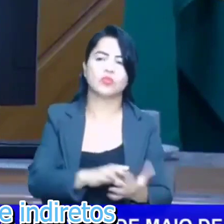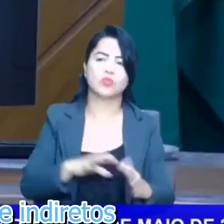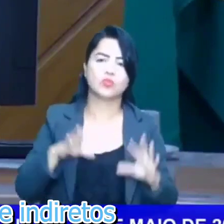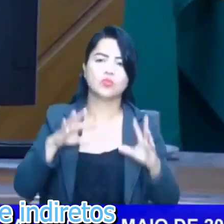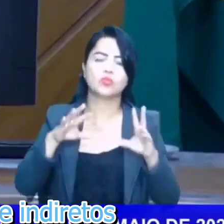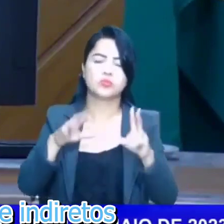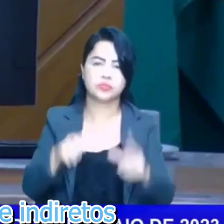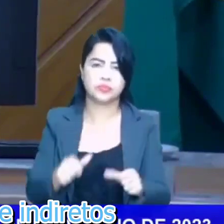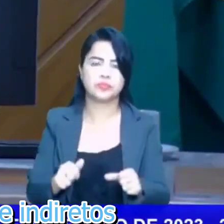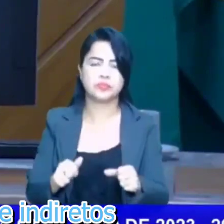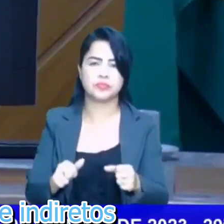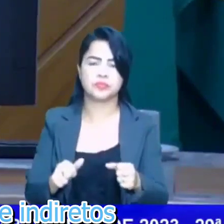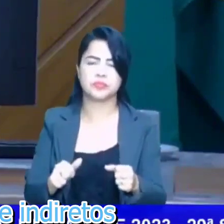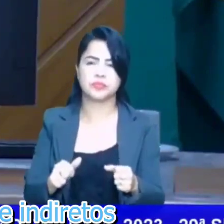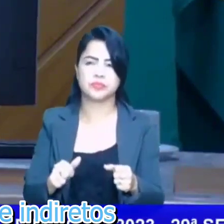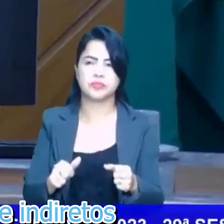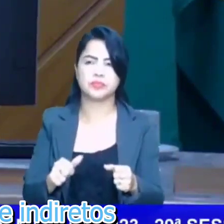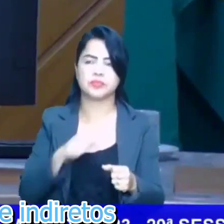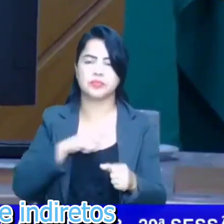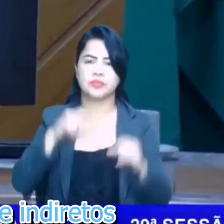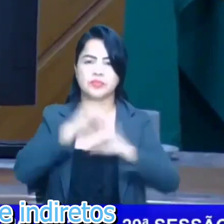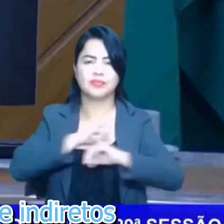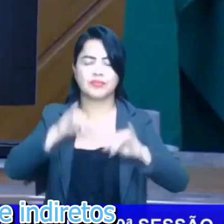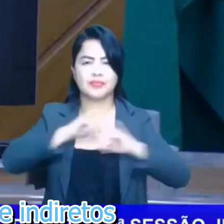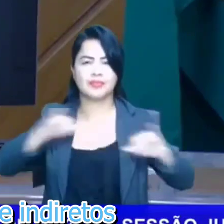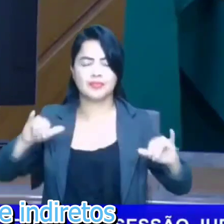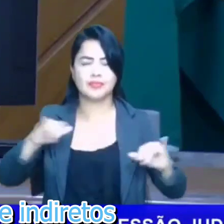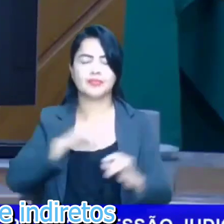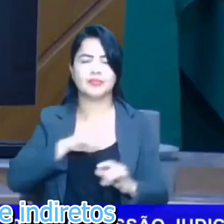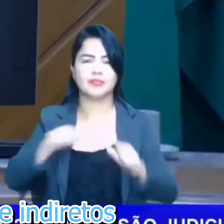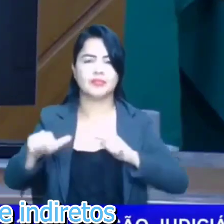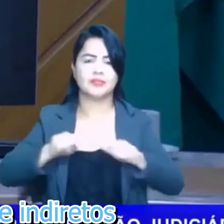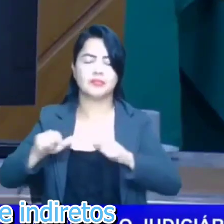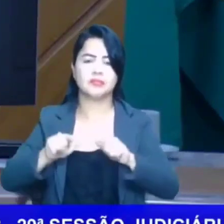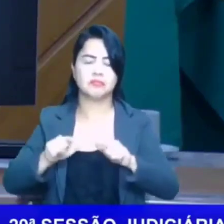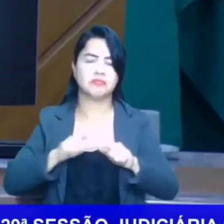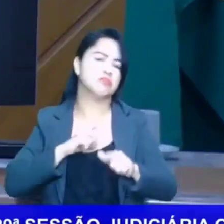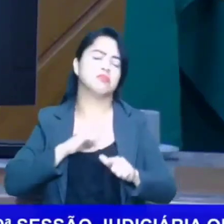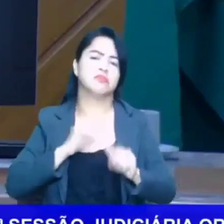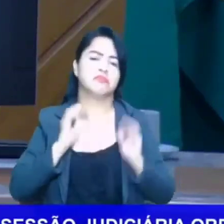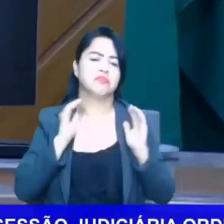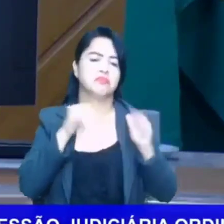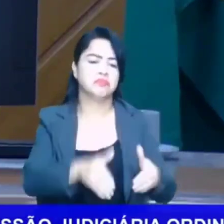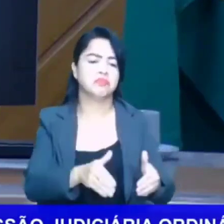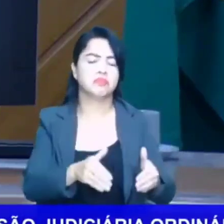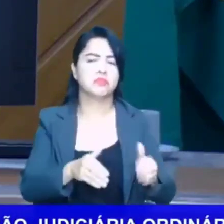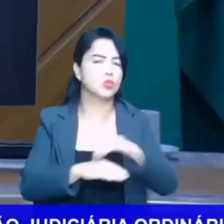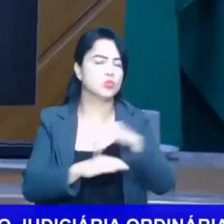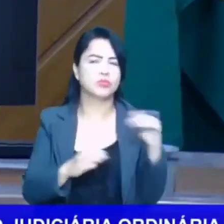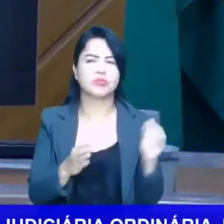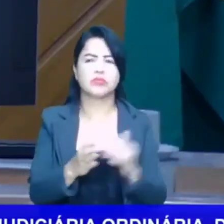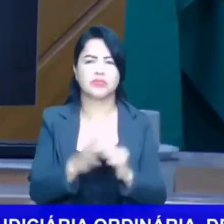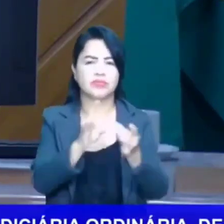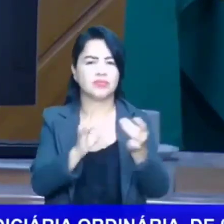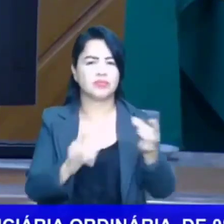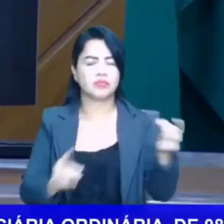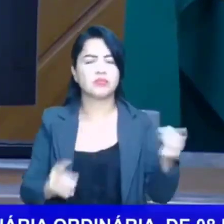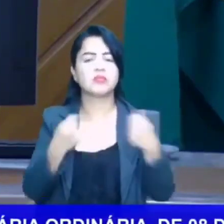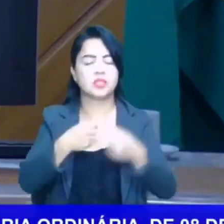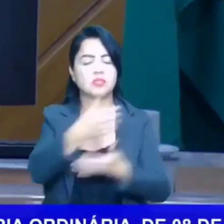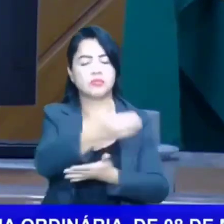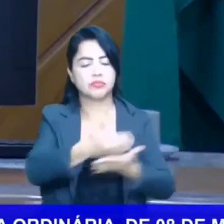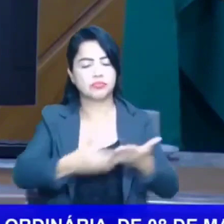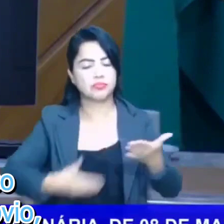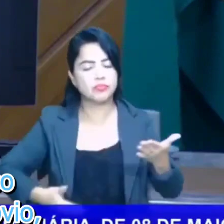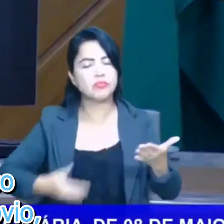envolve a campanha em si, os serviços diretos e indiretos, devem constar na prestação de